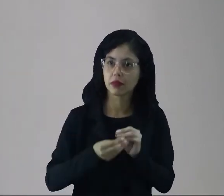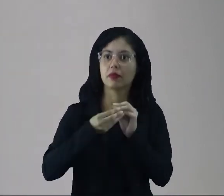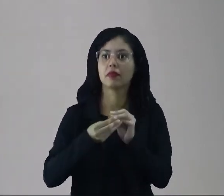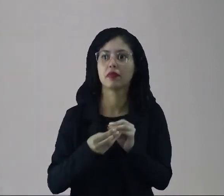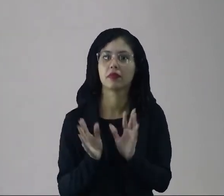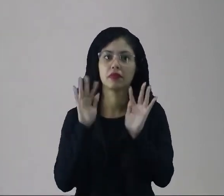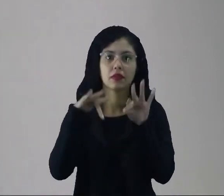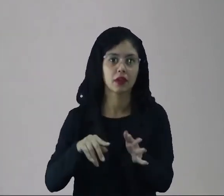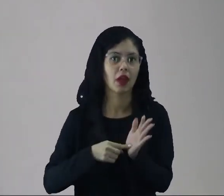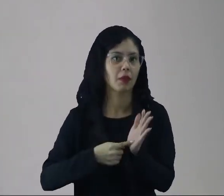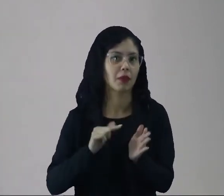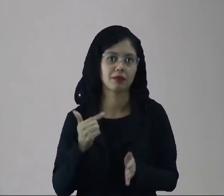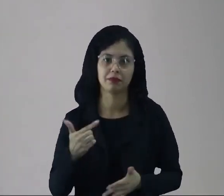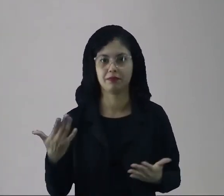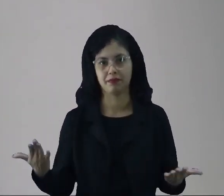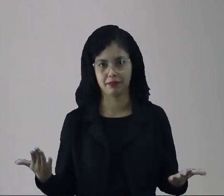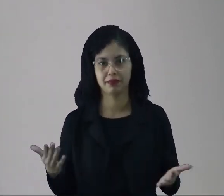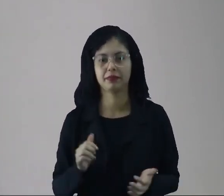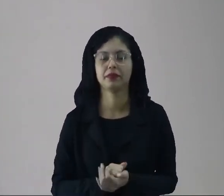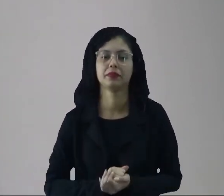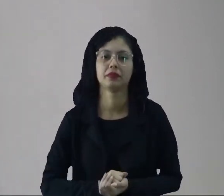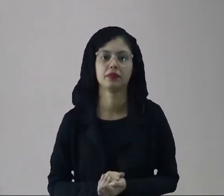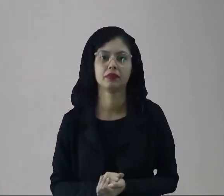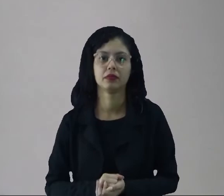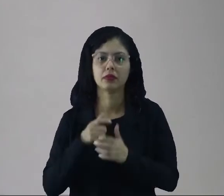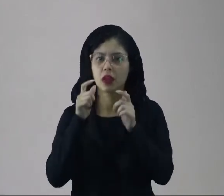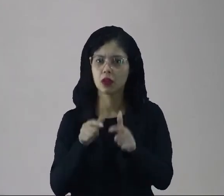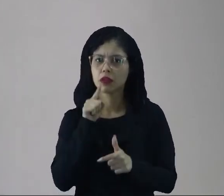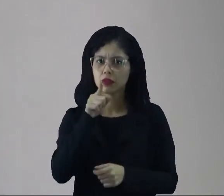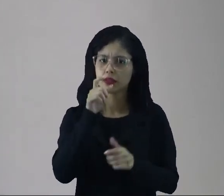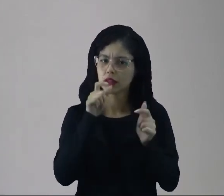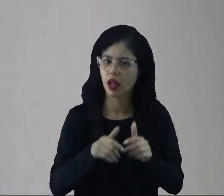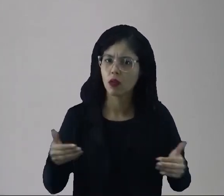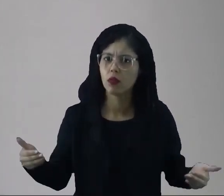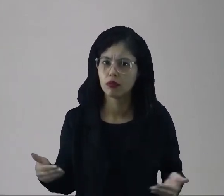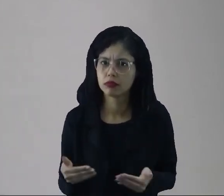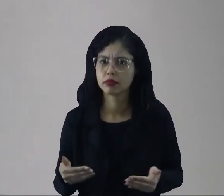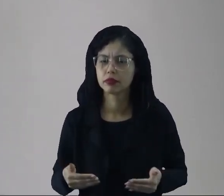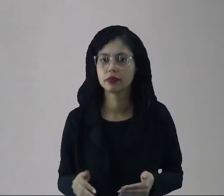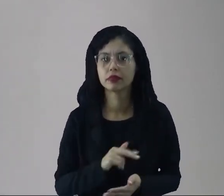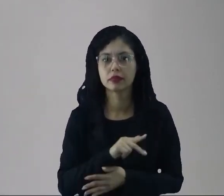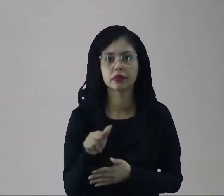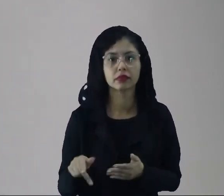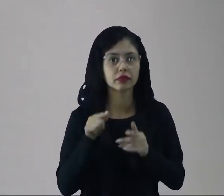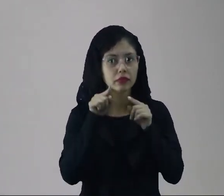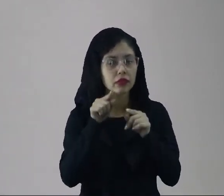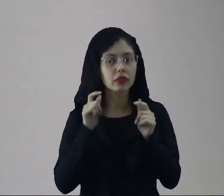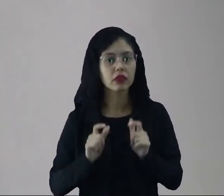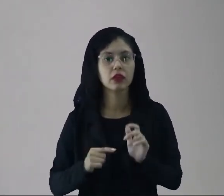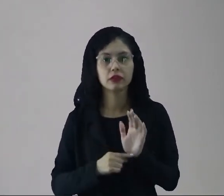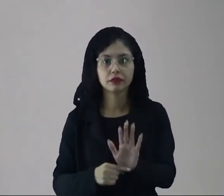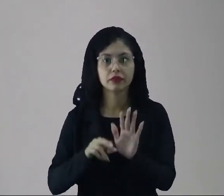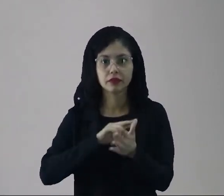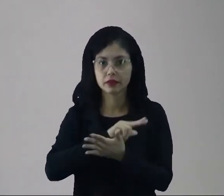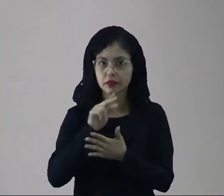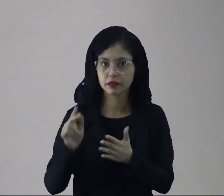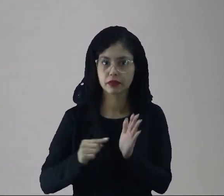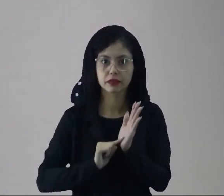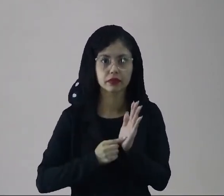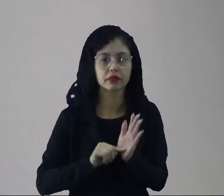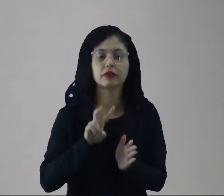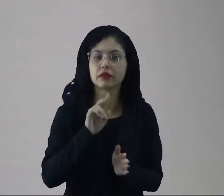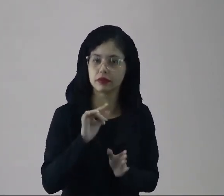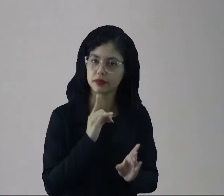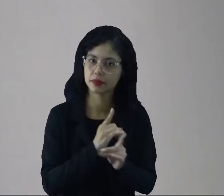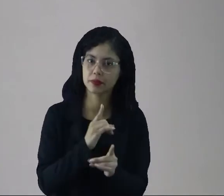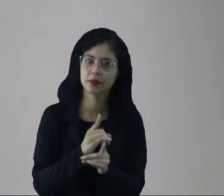por infinitos pontos. Então, onde é que você está agora? Então, onde você está representa vários pontos, que